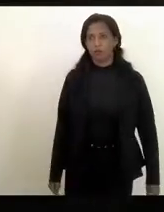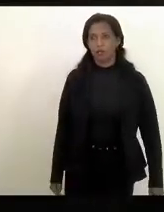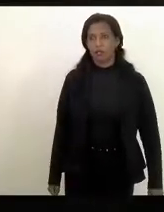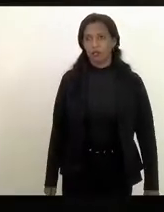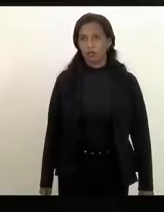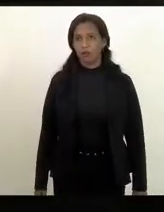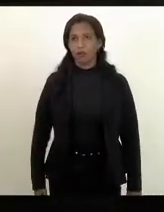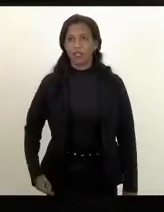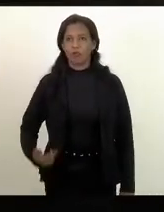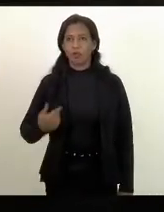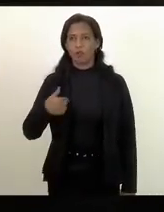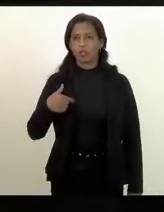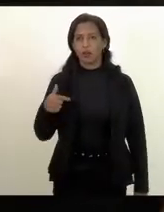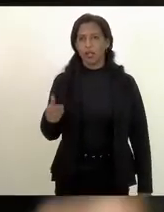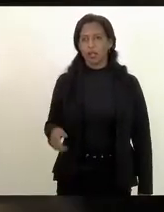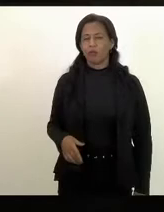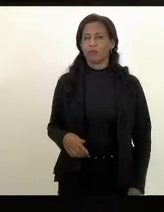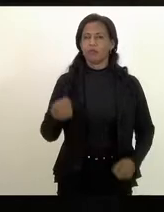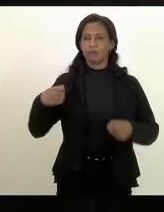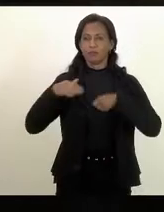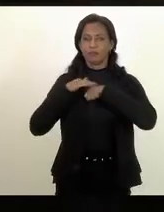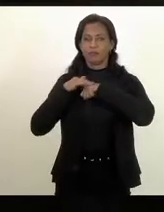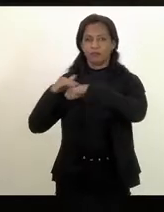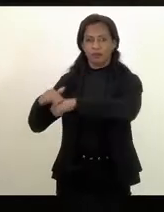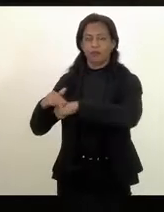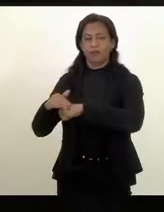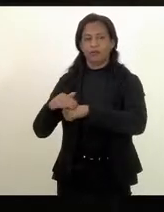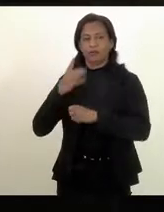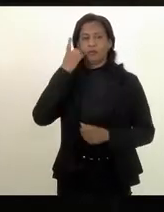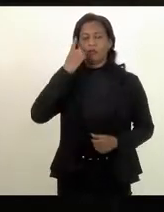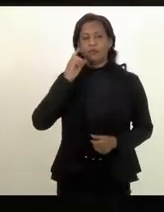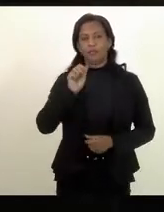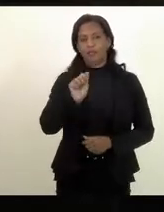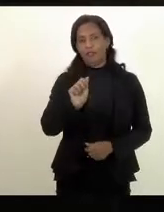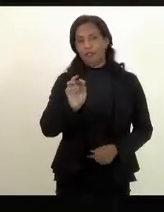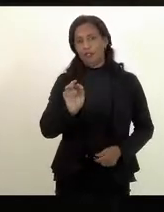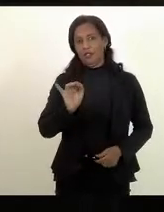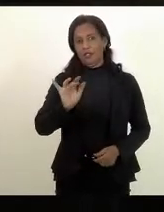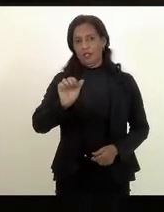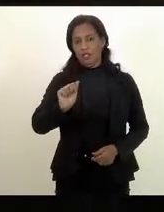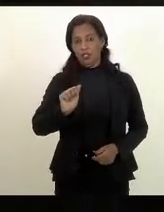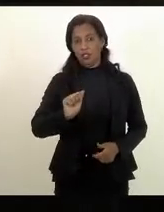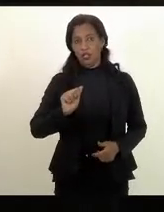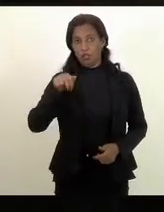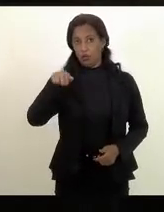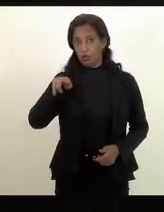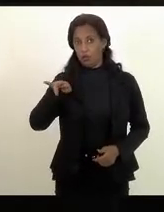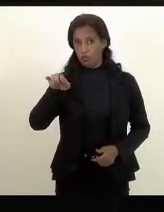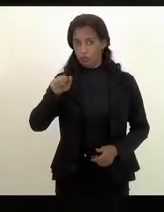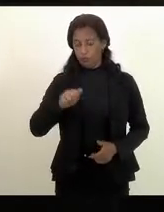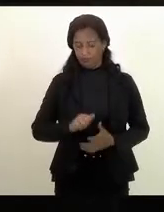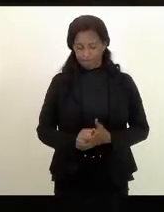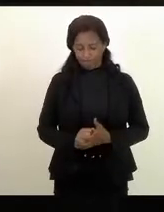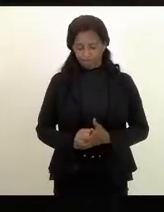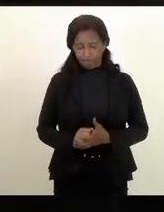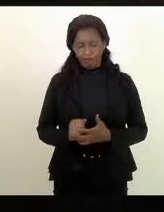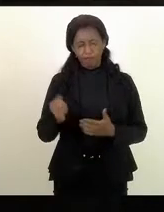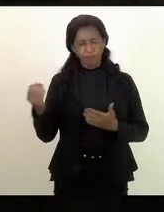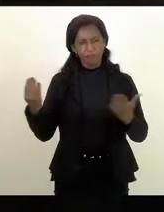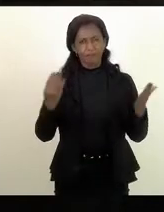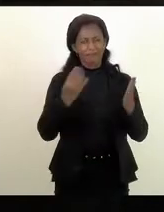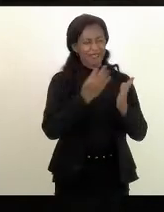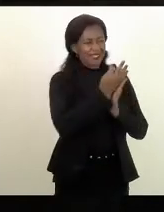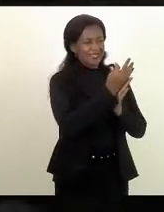mas depois da fala do deputado Átila Nunes o nosso decano que traz num contexto